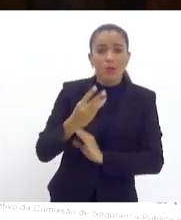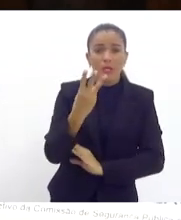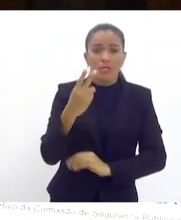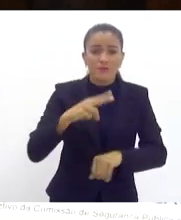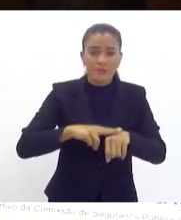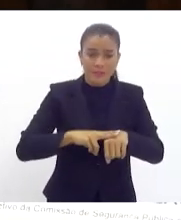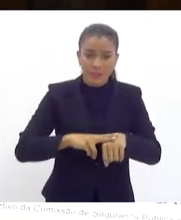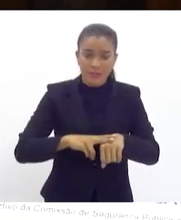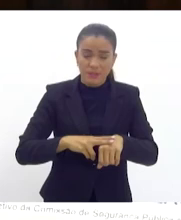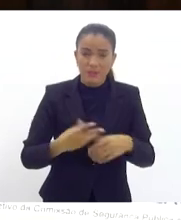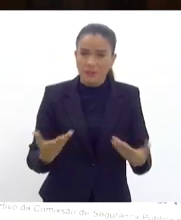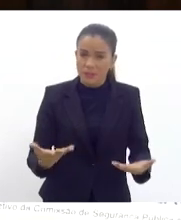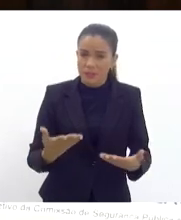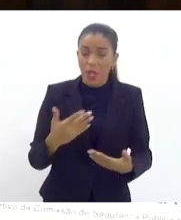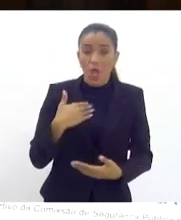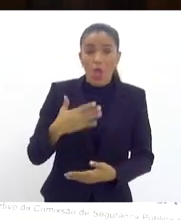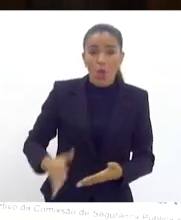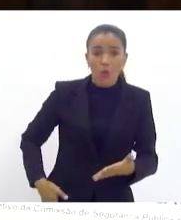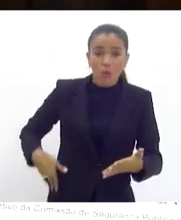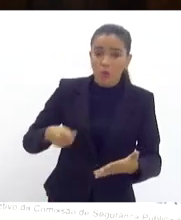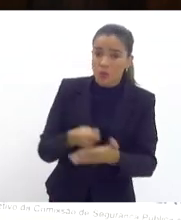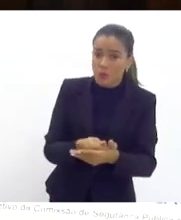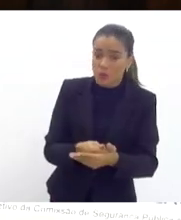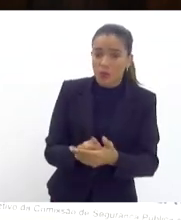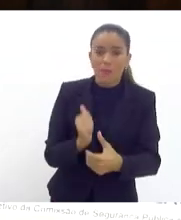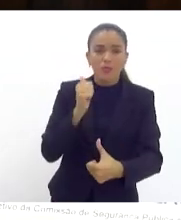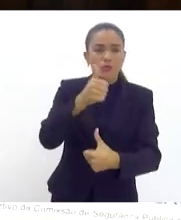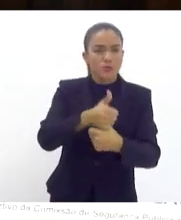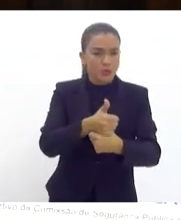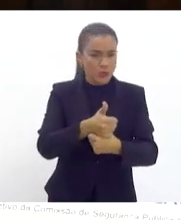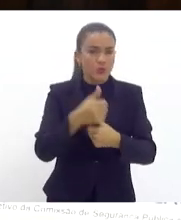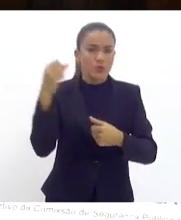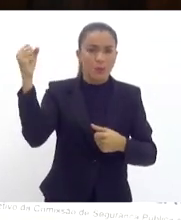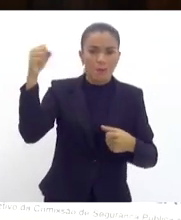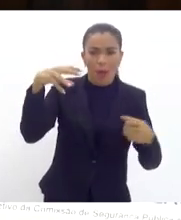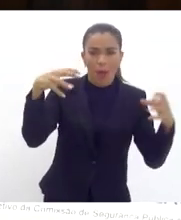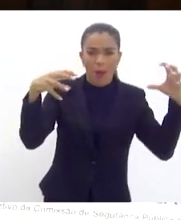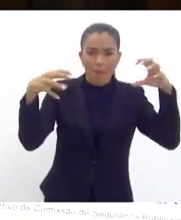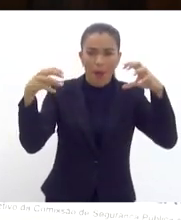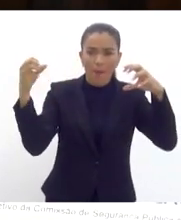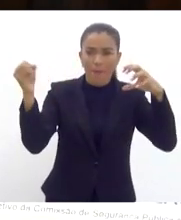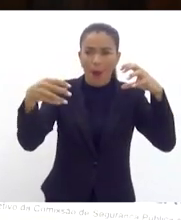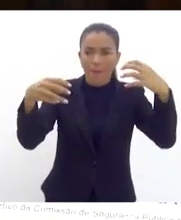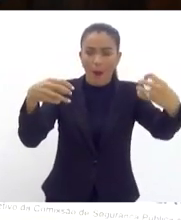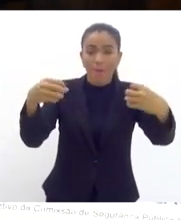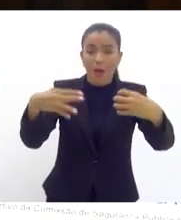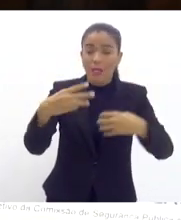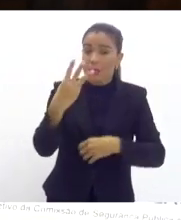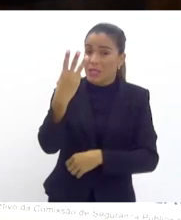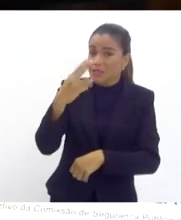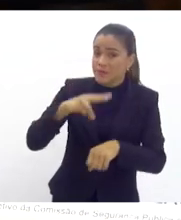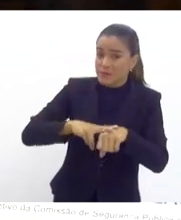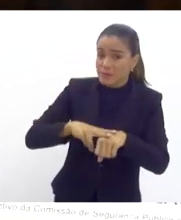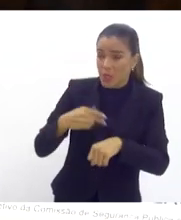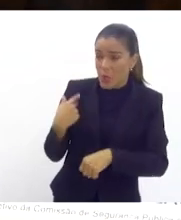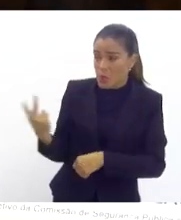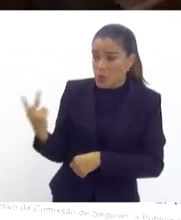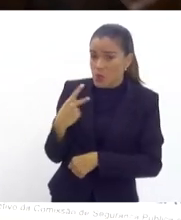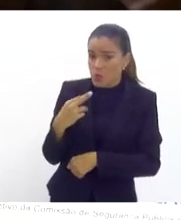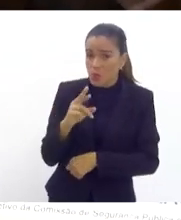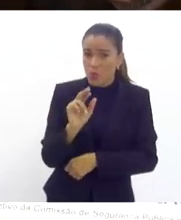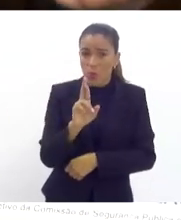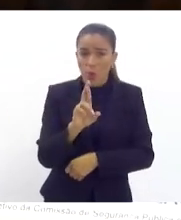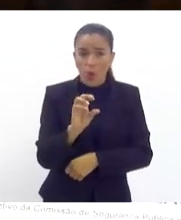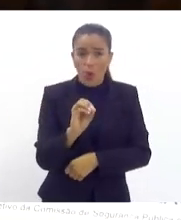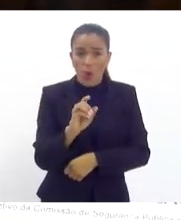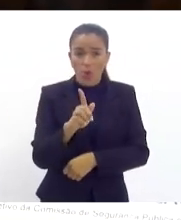Furtado três vezes eu tirei do meu bolso para recolocar o refletores ali três vezes eu e Rogério nós pagamos